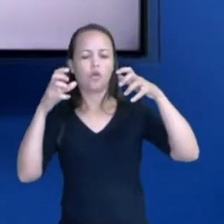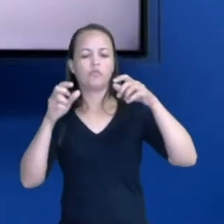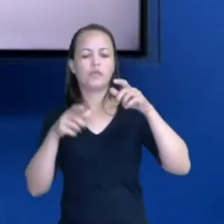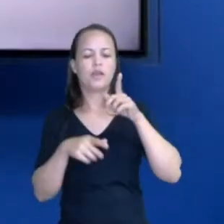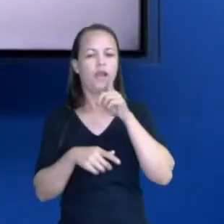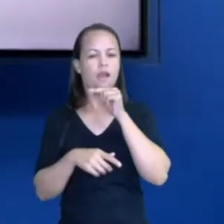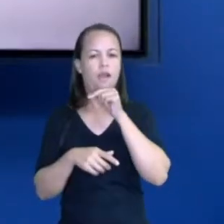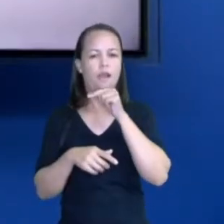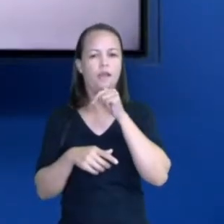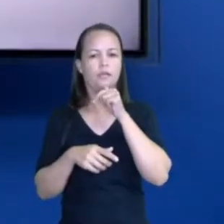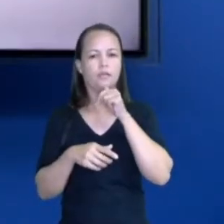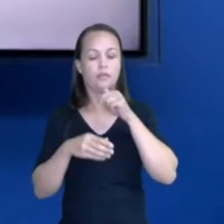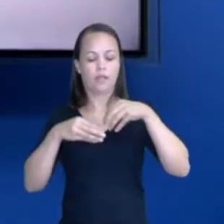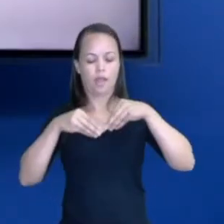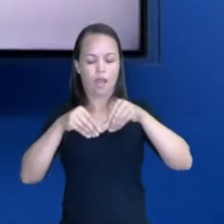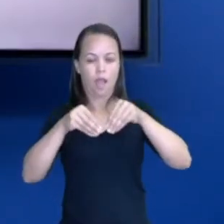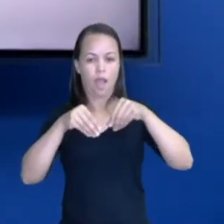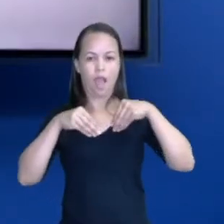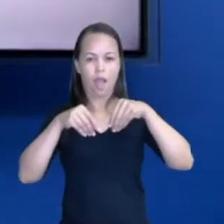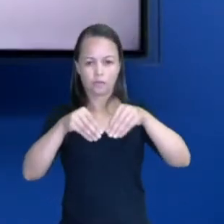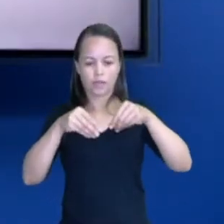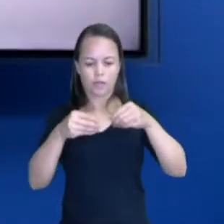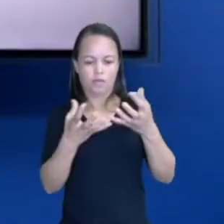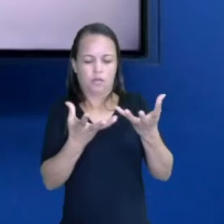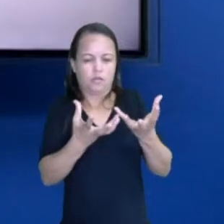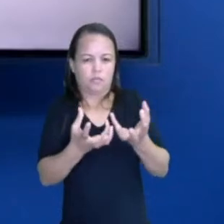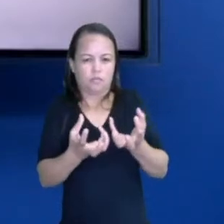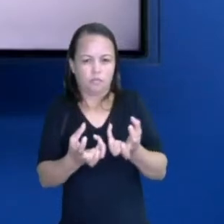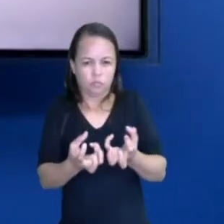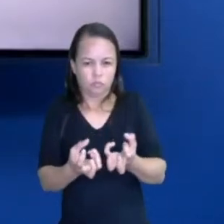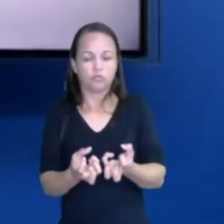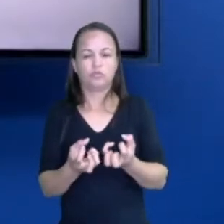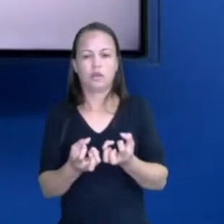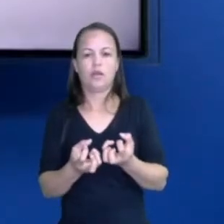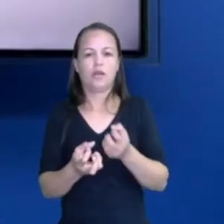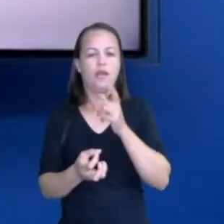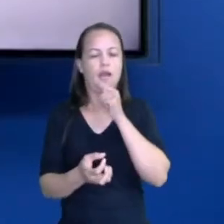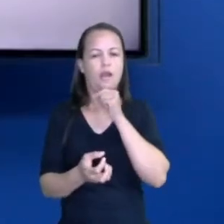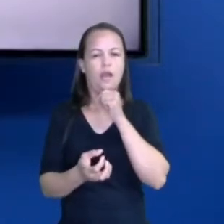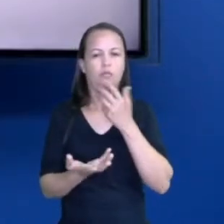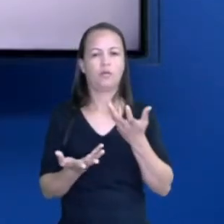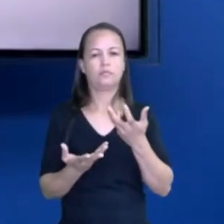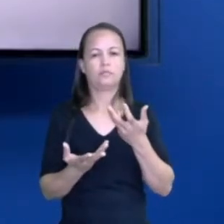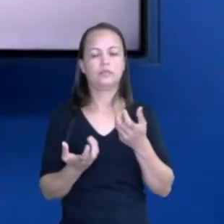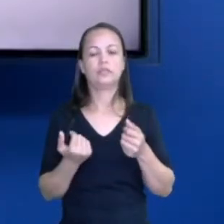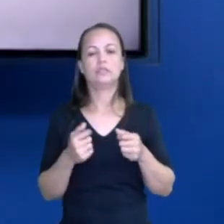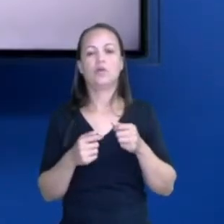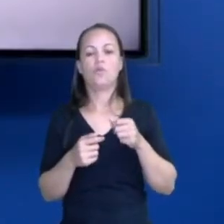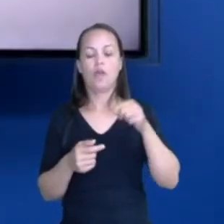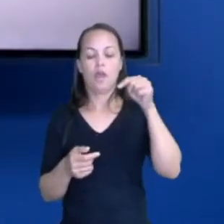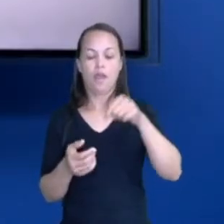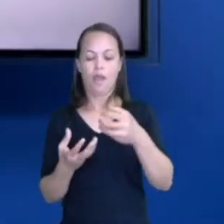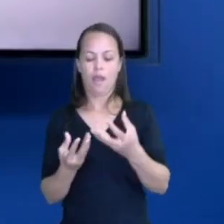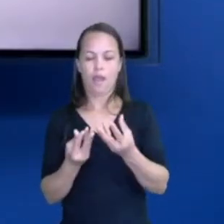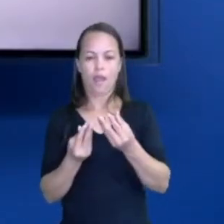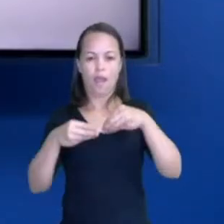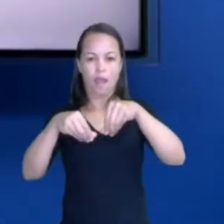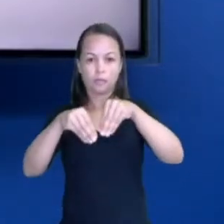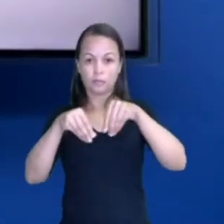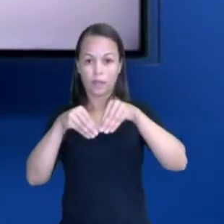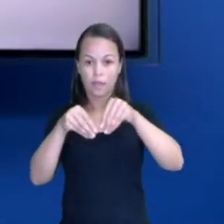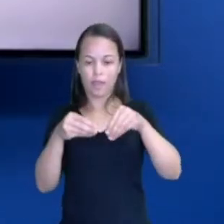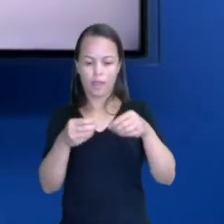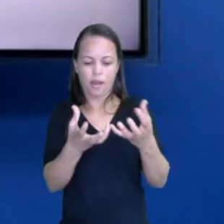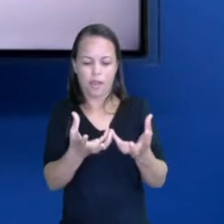o quê? Sugar, vai puxar a água, né? Ou seja, a terra, ela é permeável, tá certo?